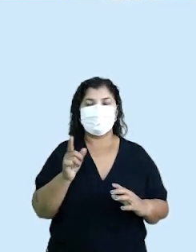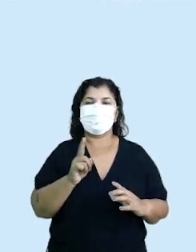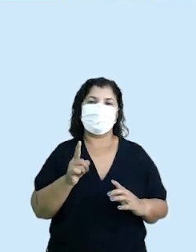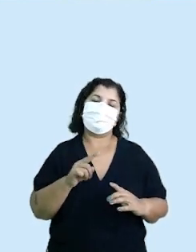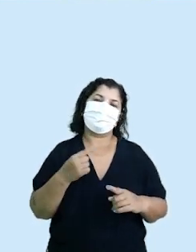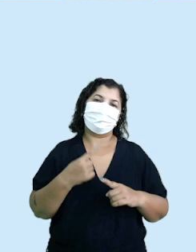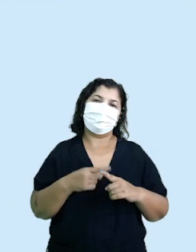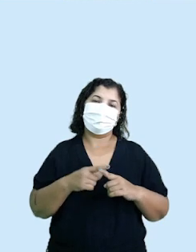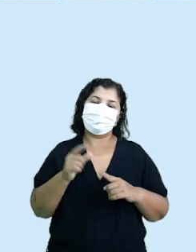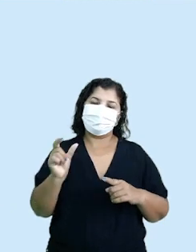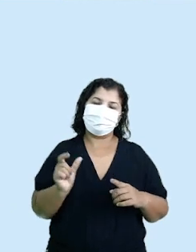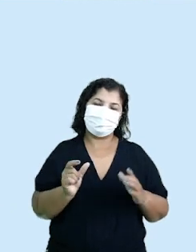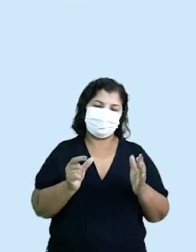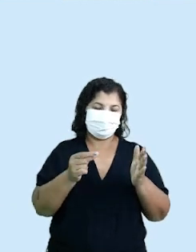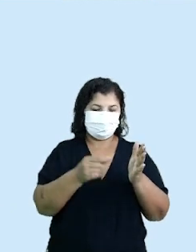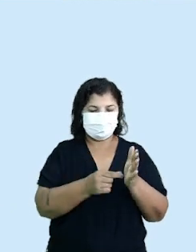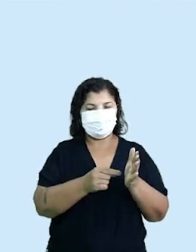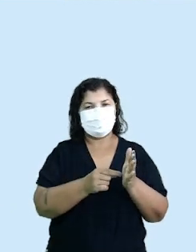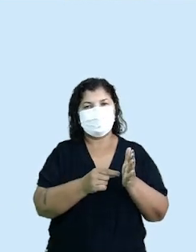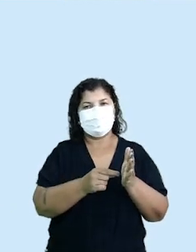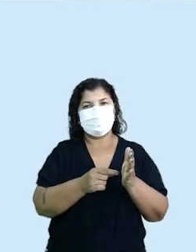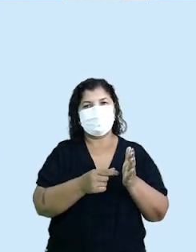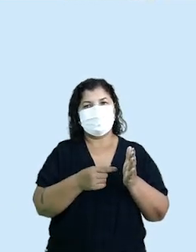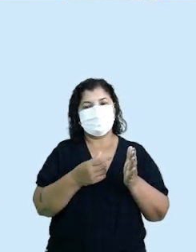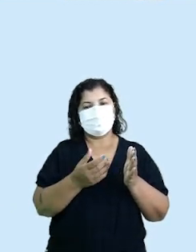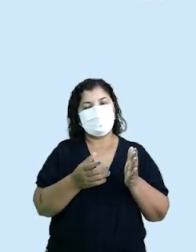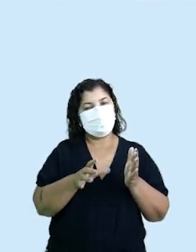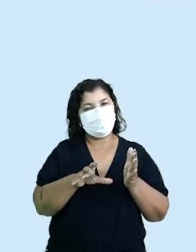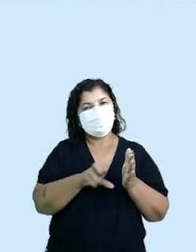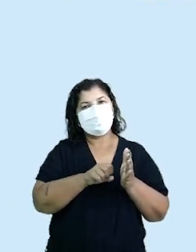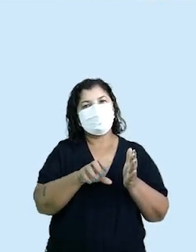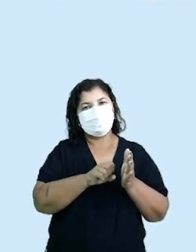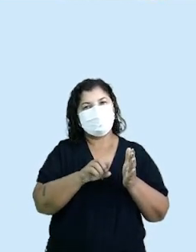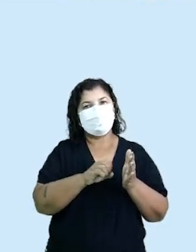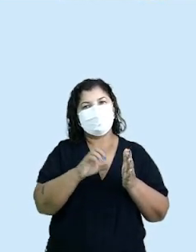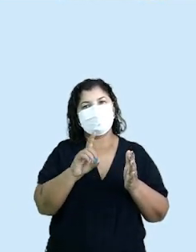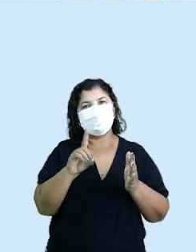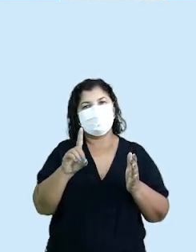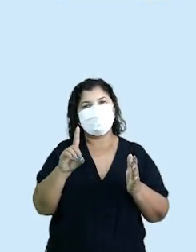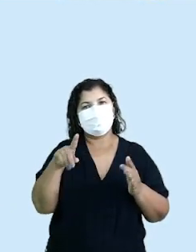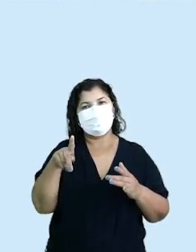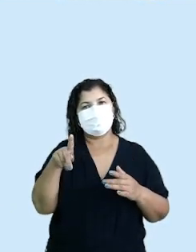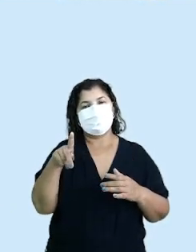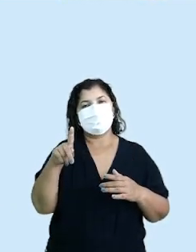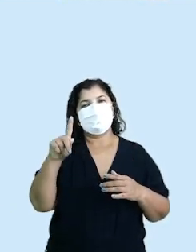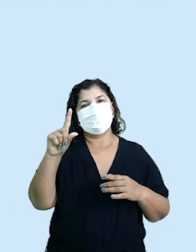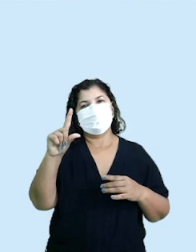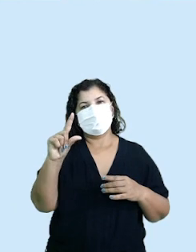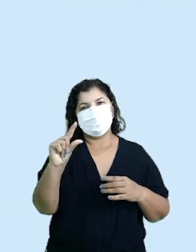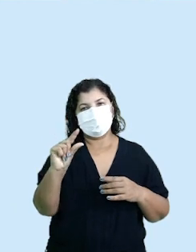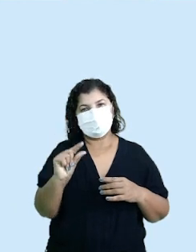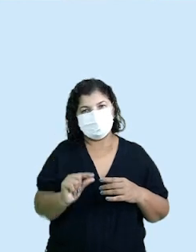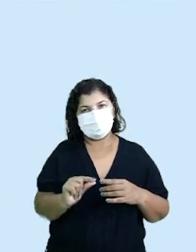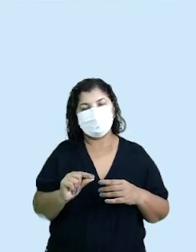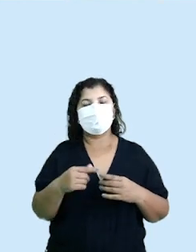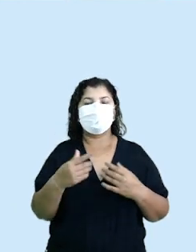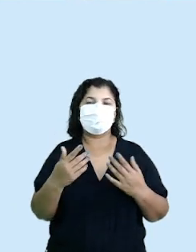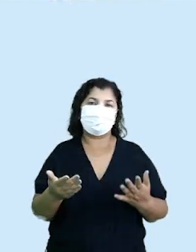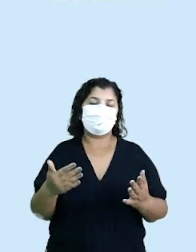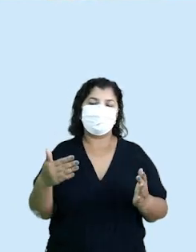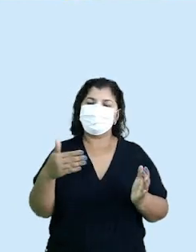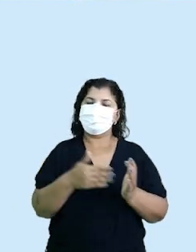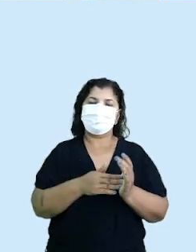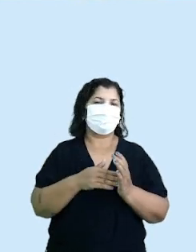para funcionar e conforme ela vai sendo consumida, a DDP dela vai diminuindo. Até que chega